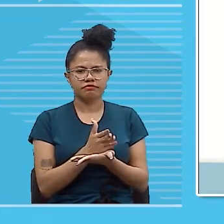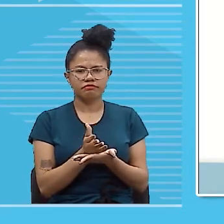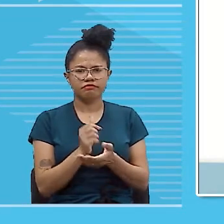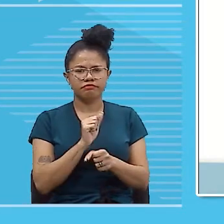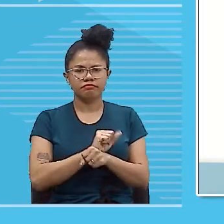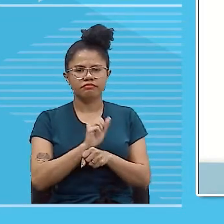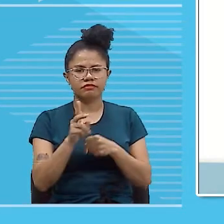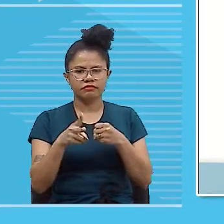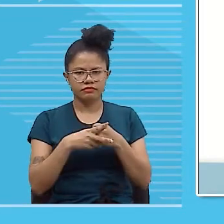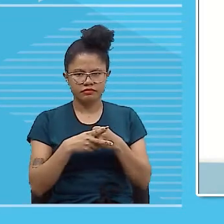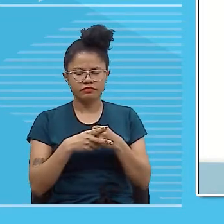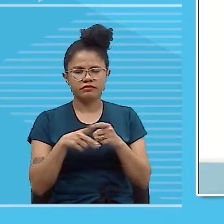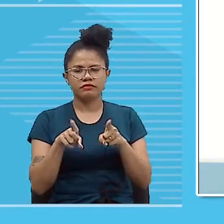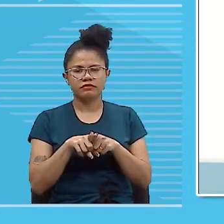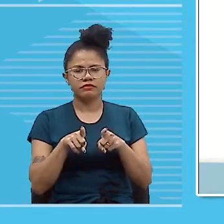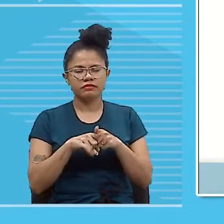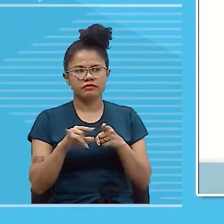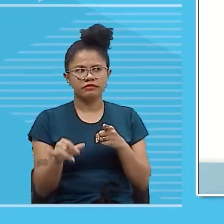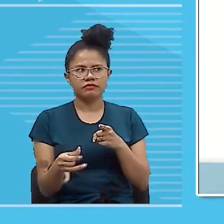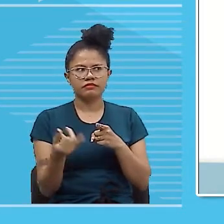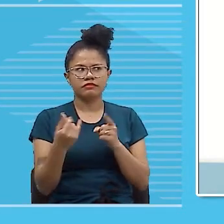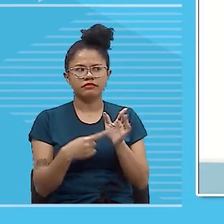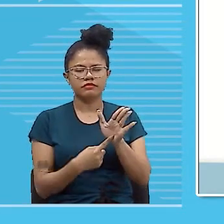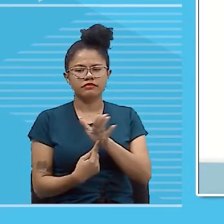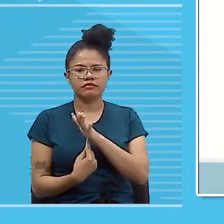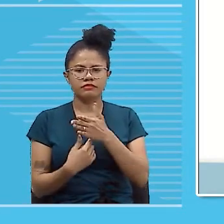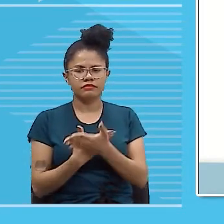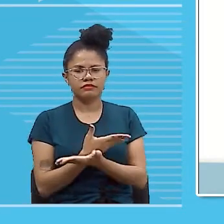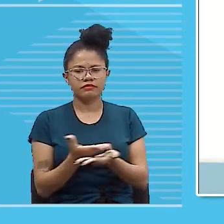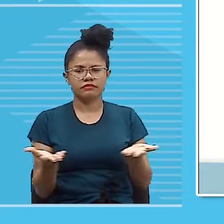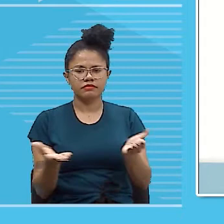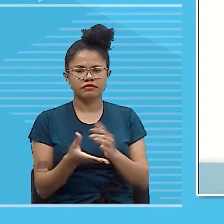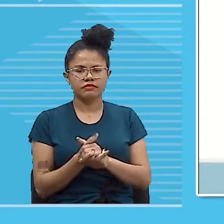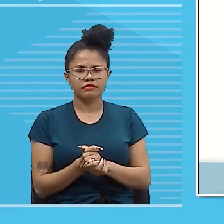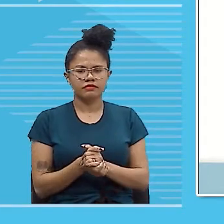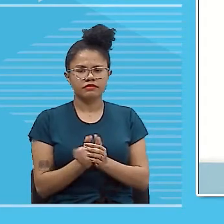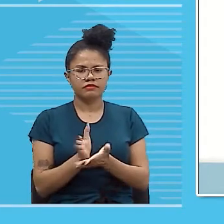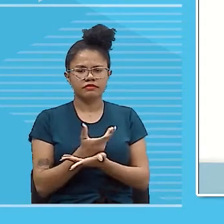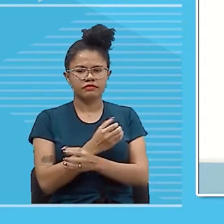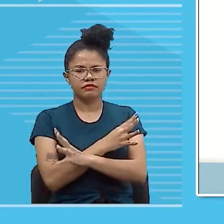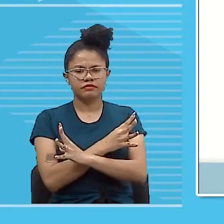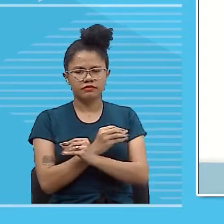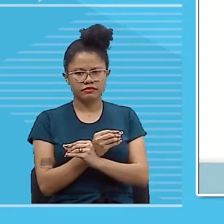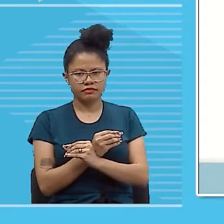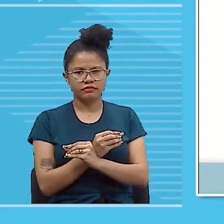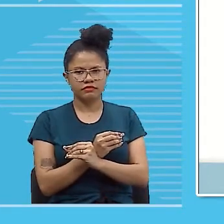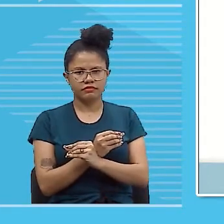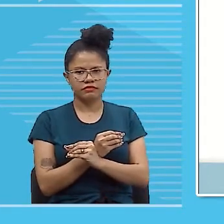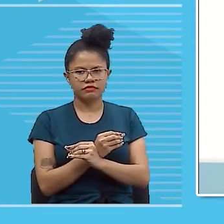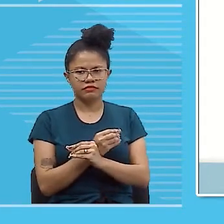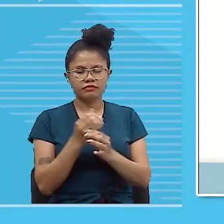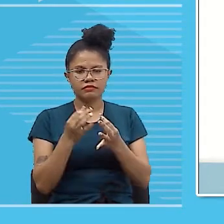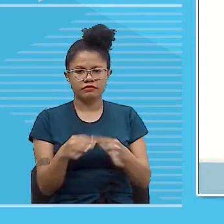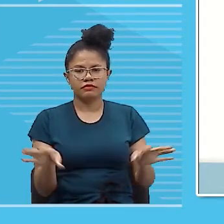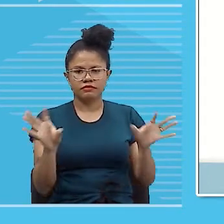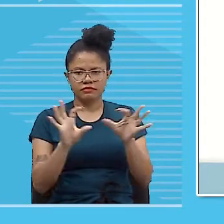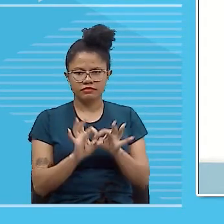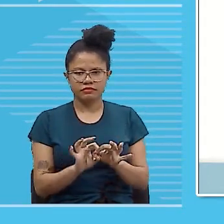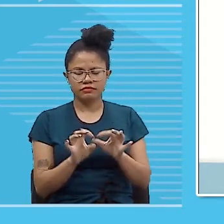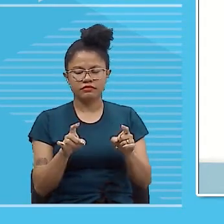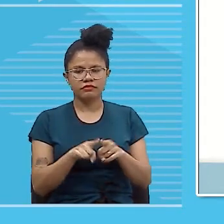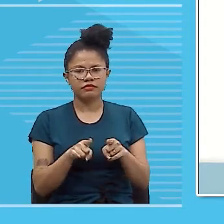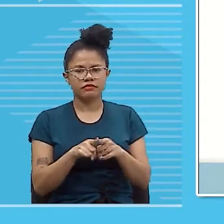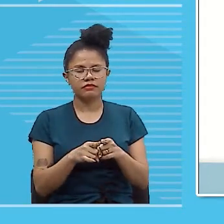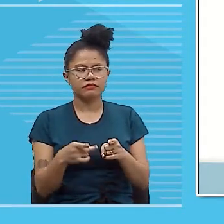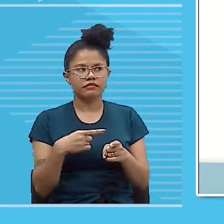eu aproveitei também e coloquei aqui algumas conjunções coordenativas que fazem